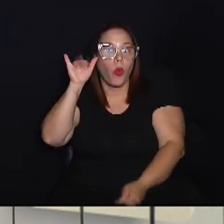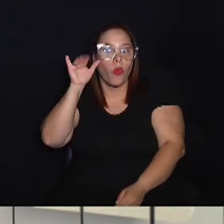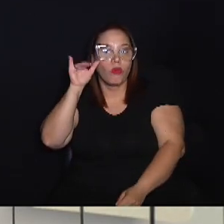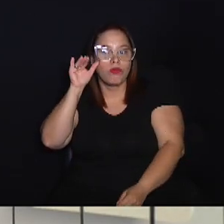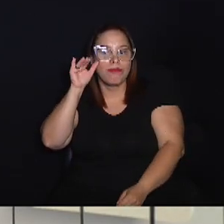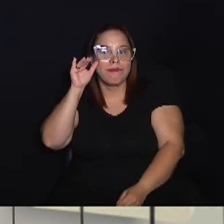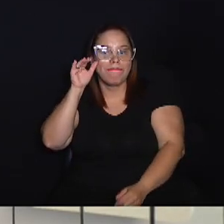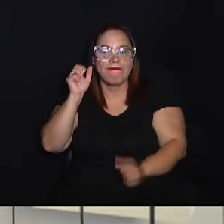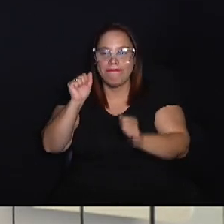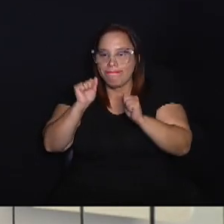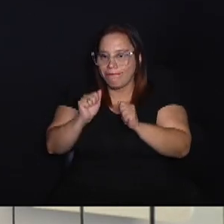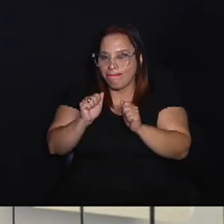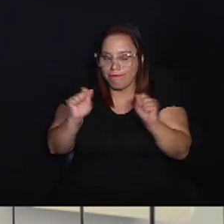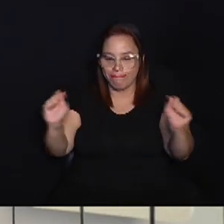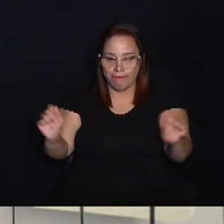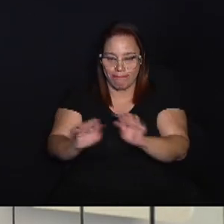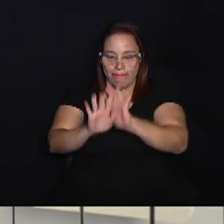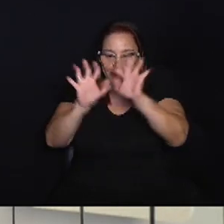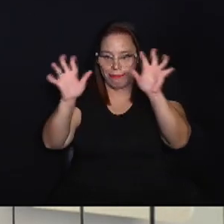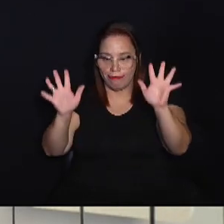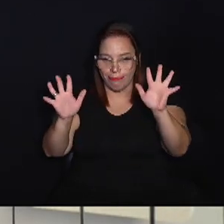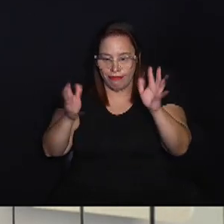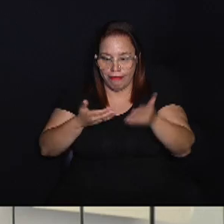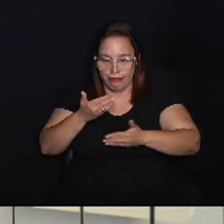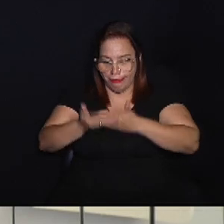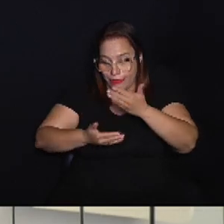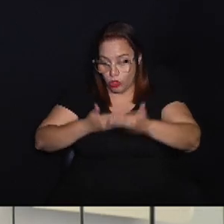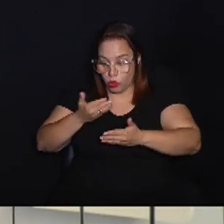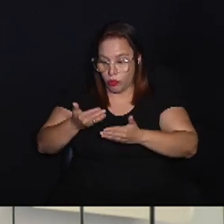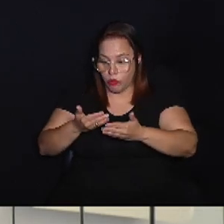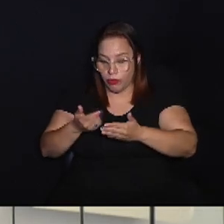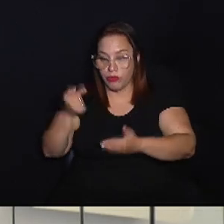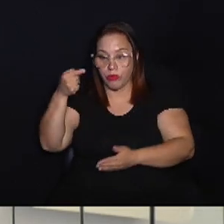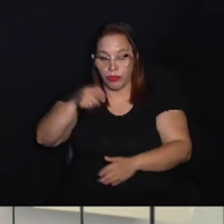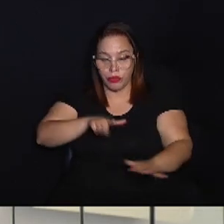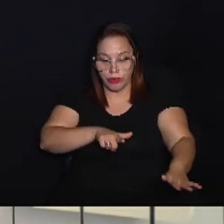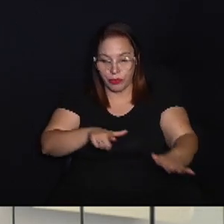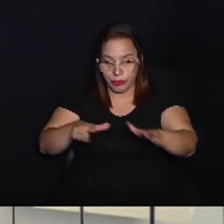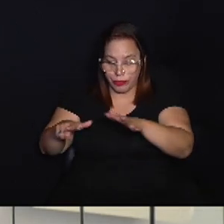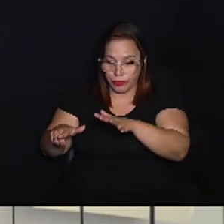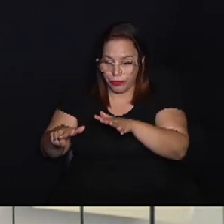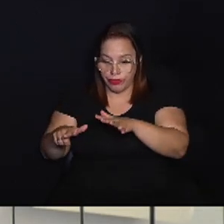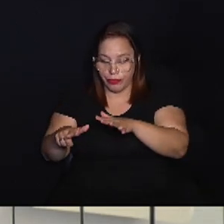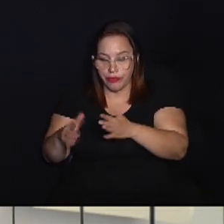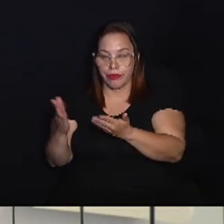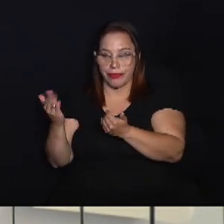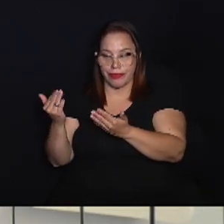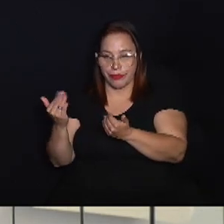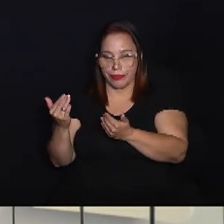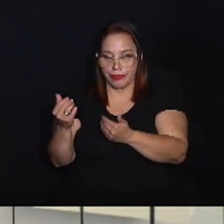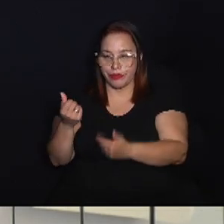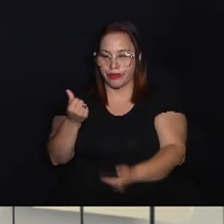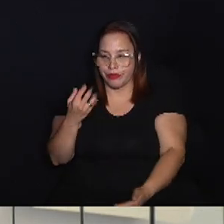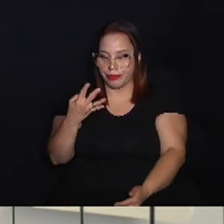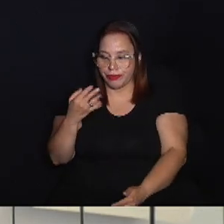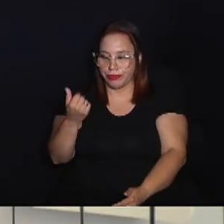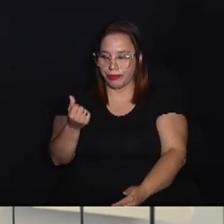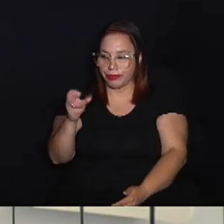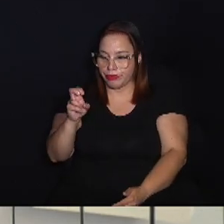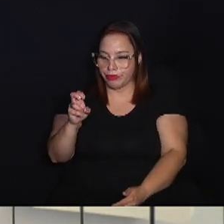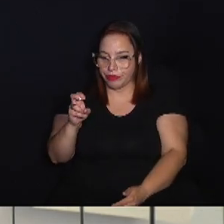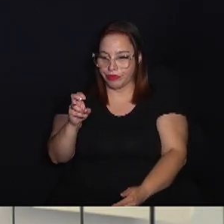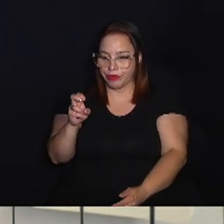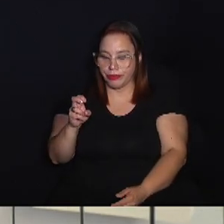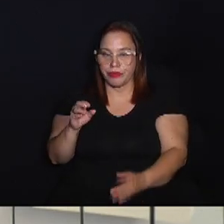curiosidades possam ser esclarecidas e compartilhadas. Nesta semana foi a vez dos jovens entre 14 e 15 anos